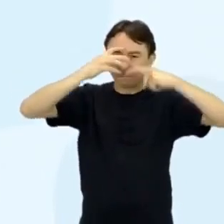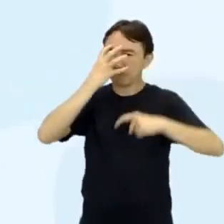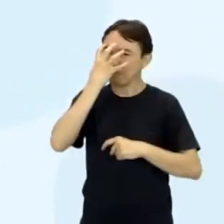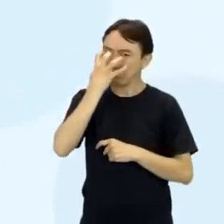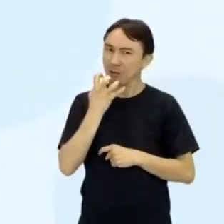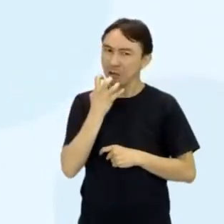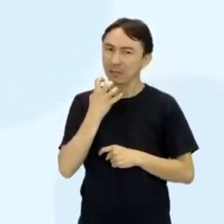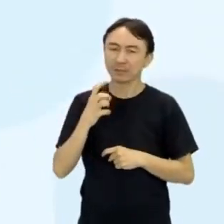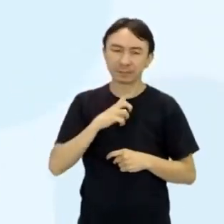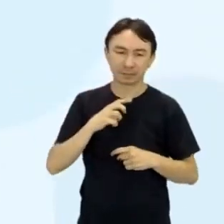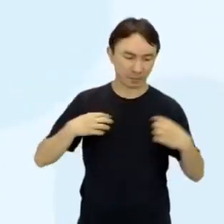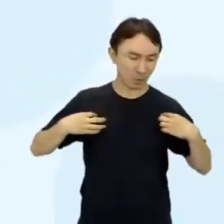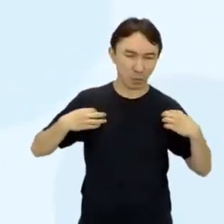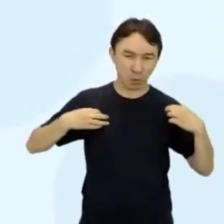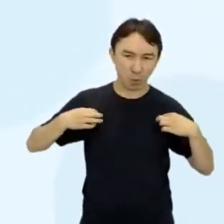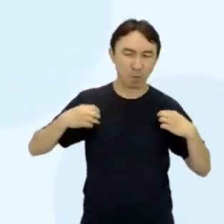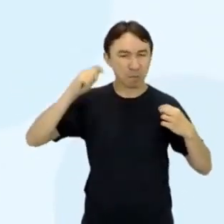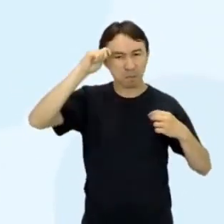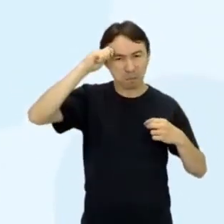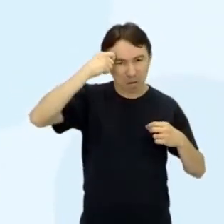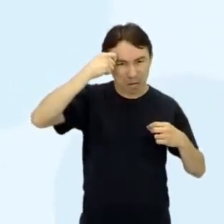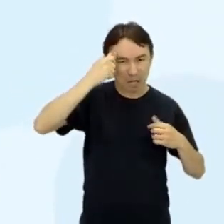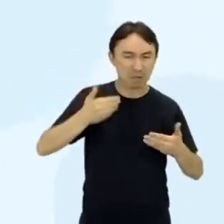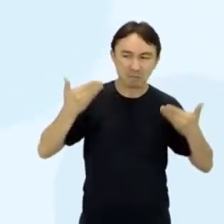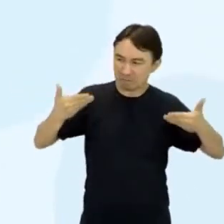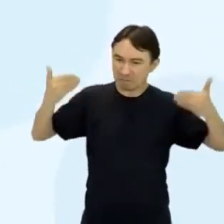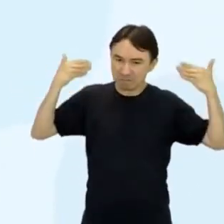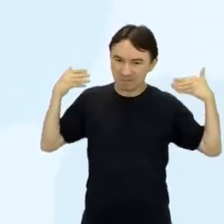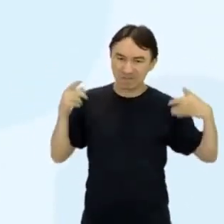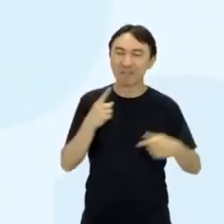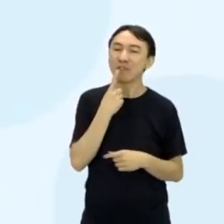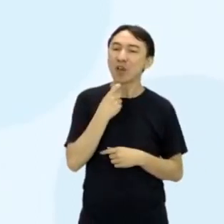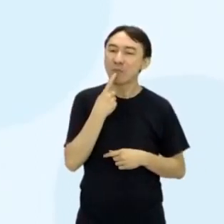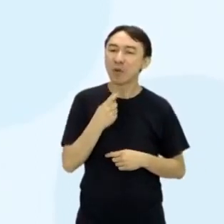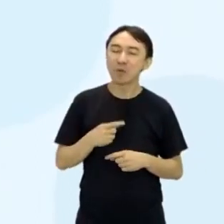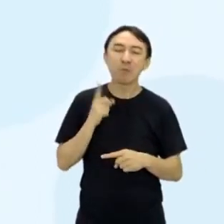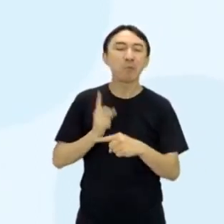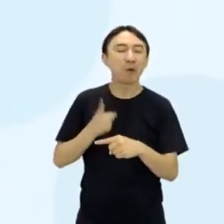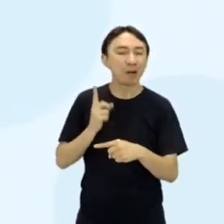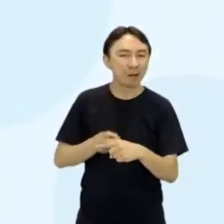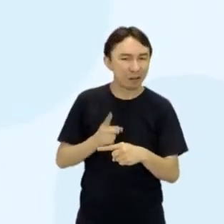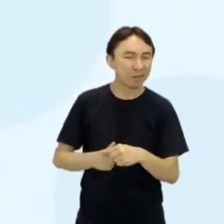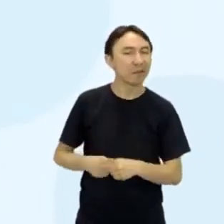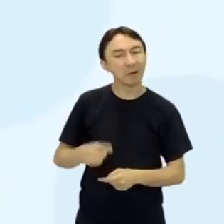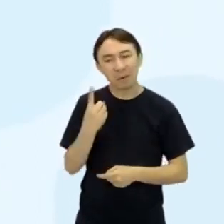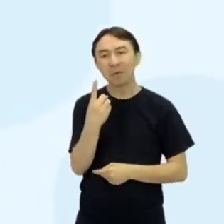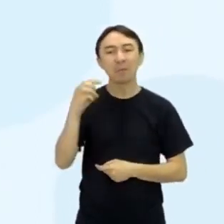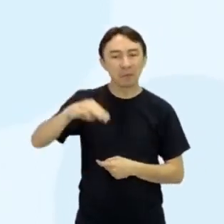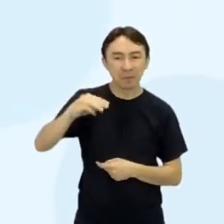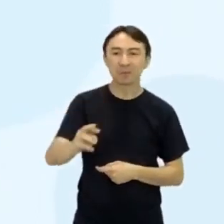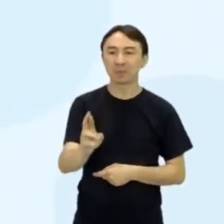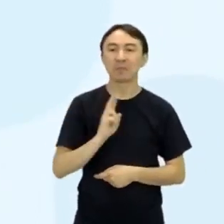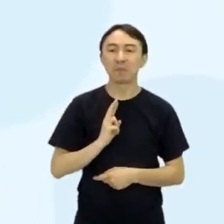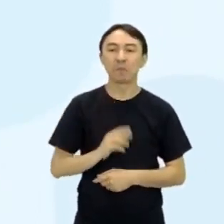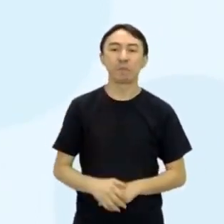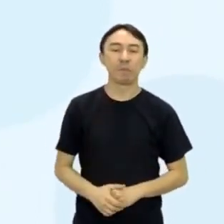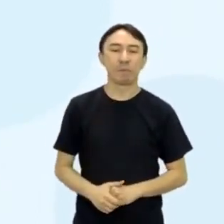vestido de preto, no fundo tá vermelho. Então eu vou deixar um minuto para vocês trazerem aqui a resposta.